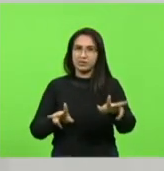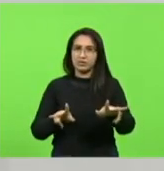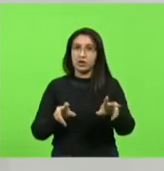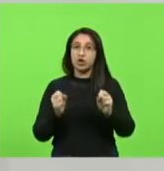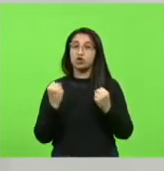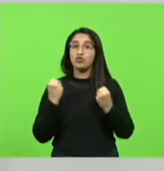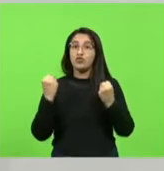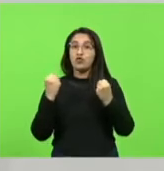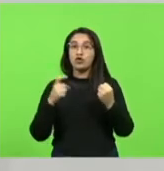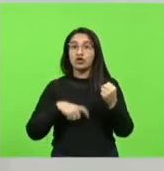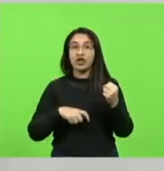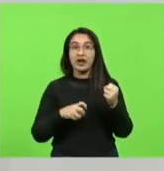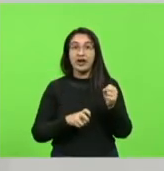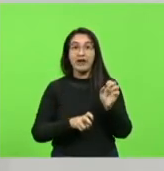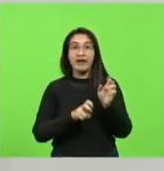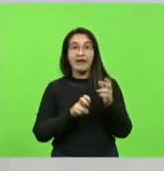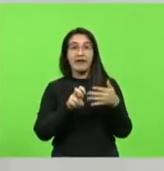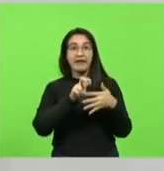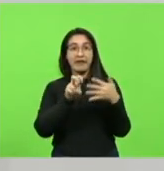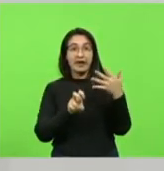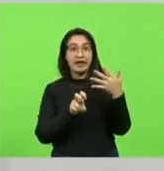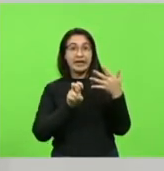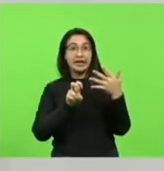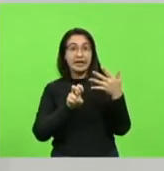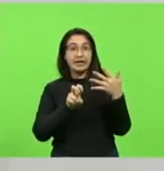quinto produtor nacional de alimentos.